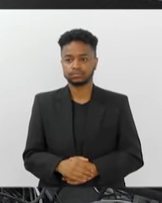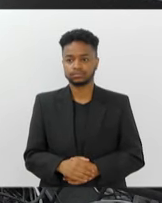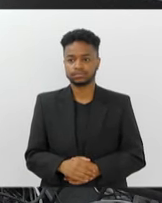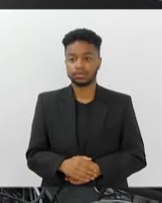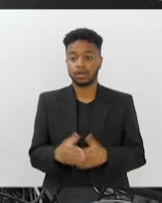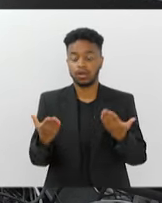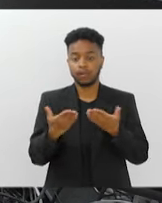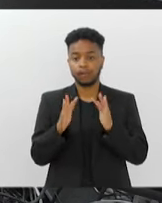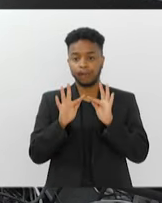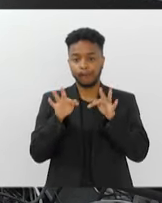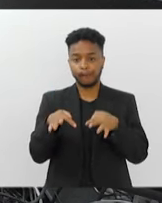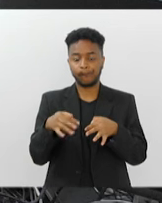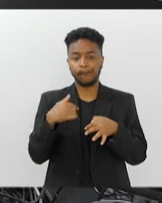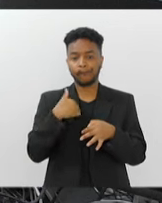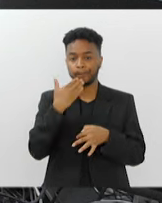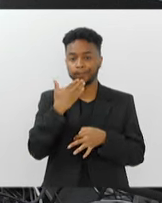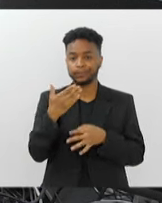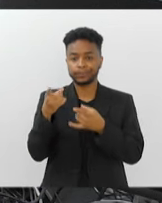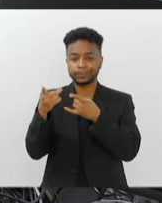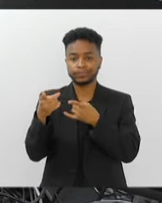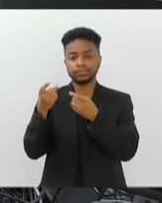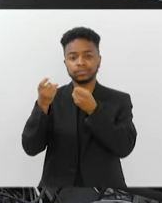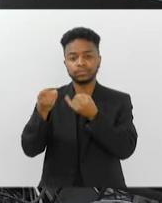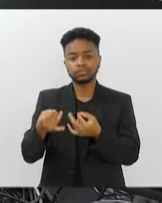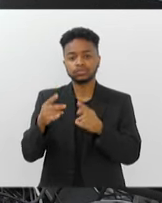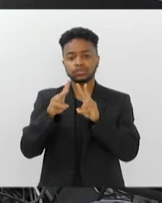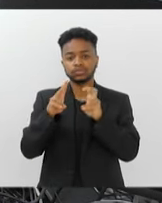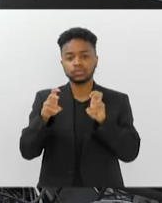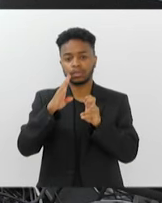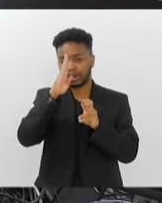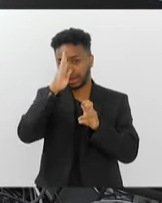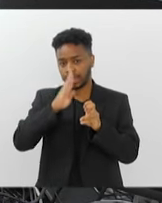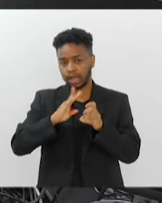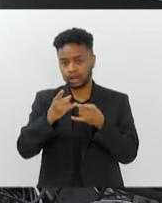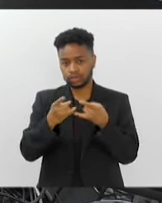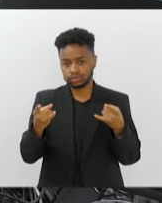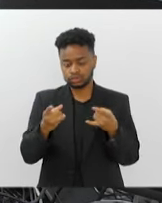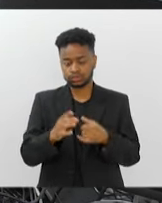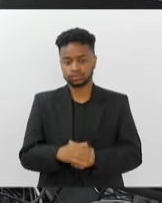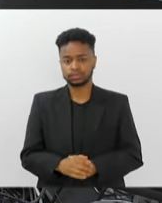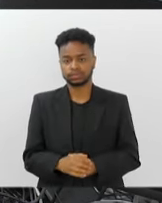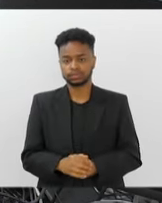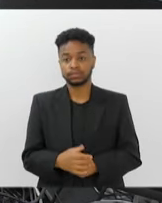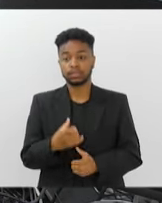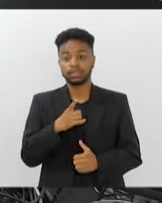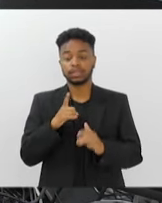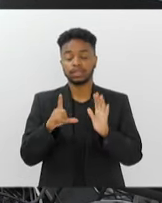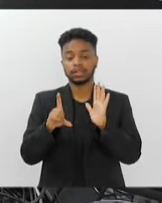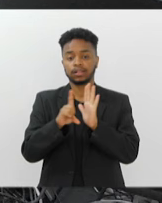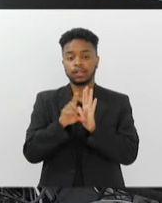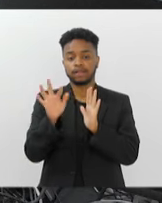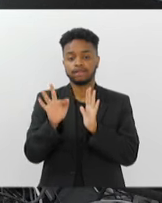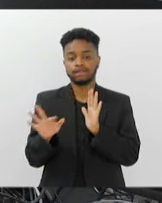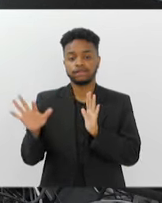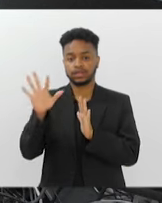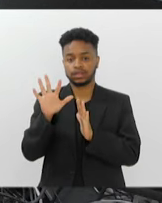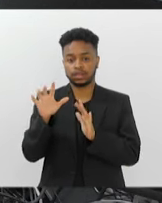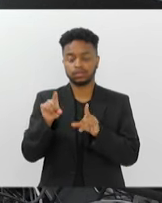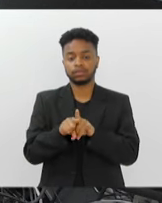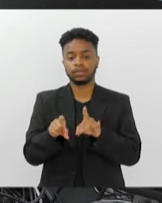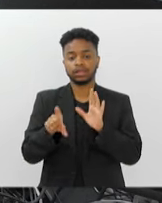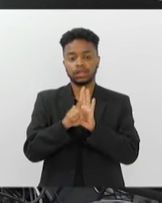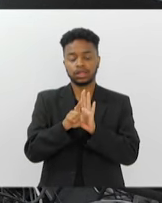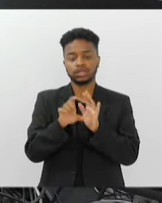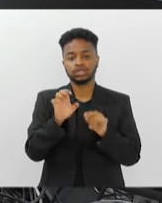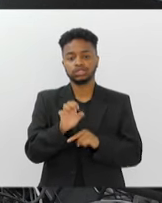finalizar o senhor pode falar um pouco sobre as gratuidades Presidente Então existe uma lei federal uma lei estadual e